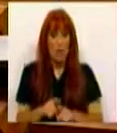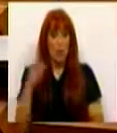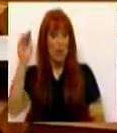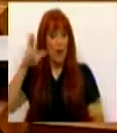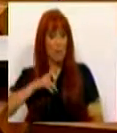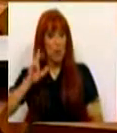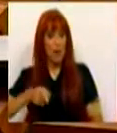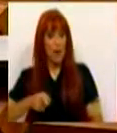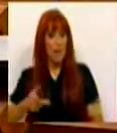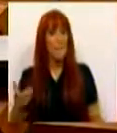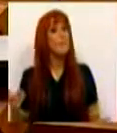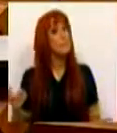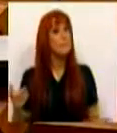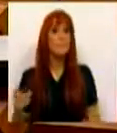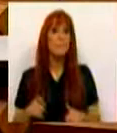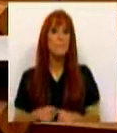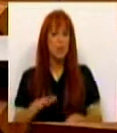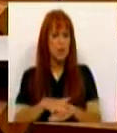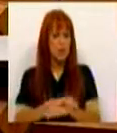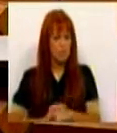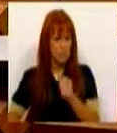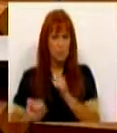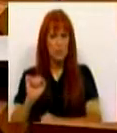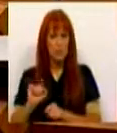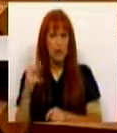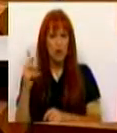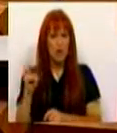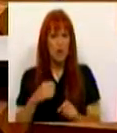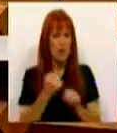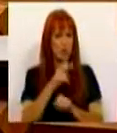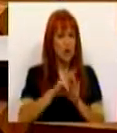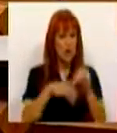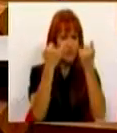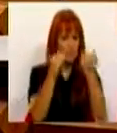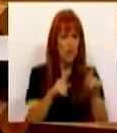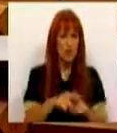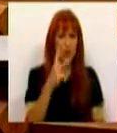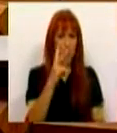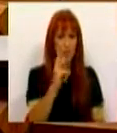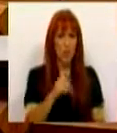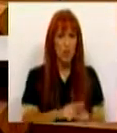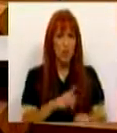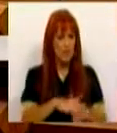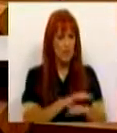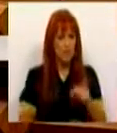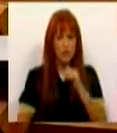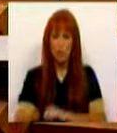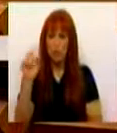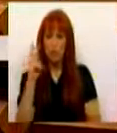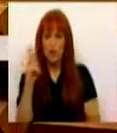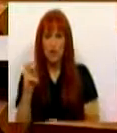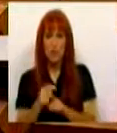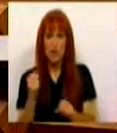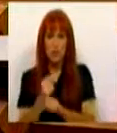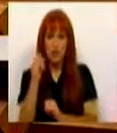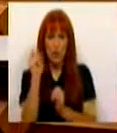Banco de Portugal, os administradores, 2 anos. Entidades reguladoras independentes, 2 anos para administradores e 2 anos para